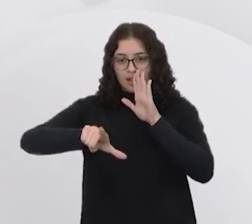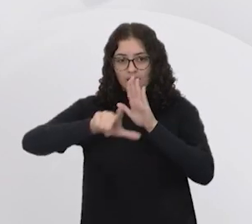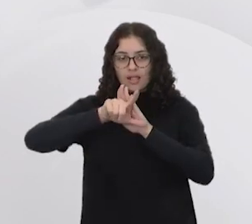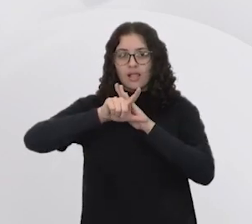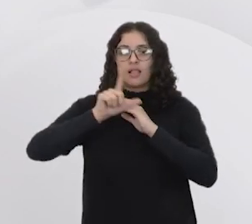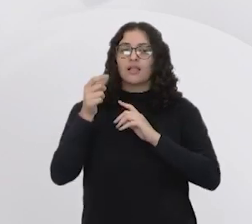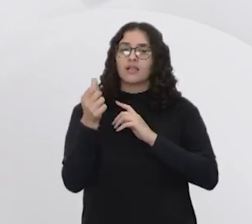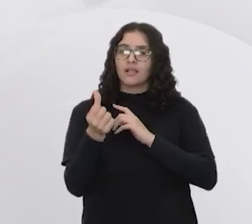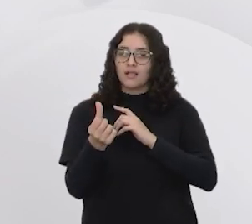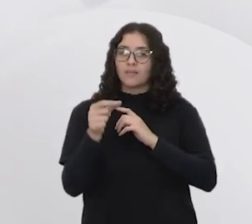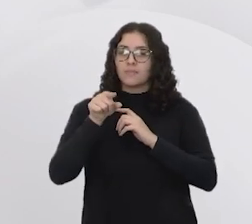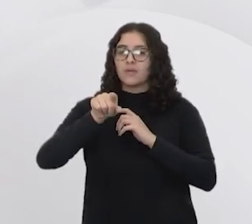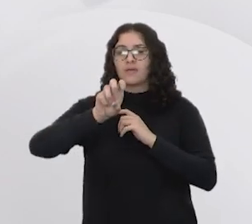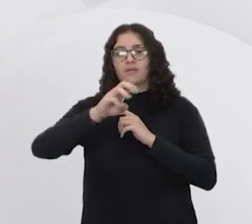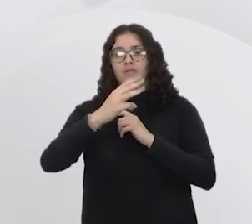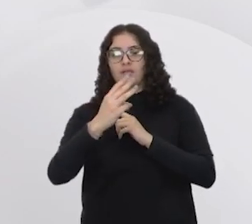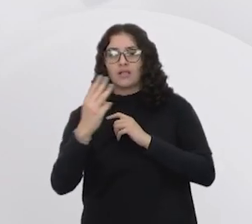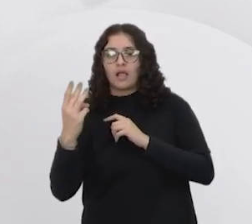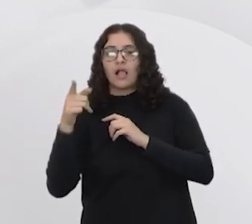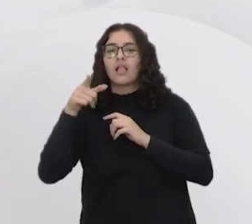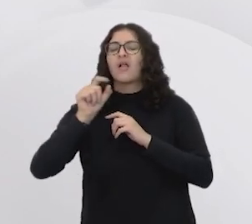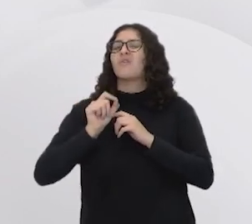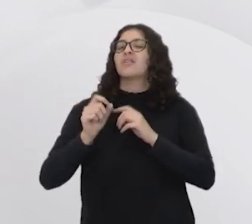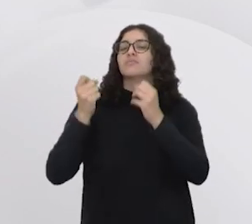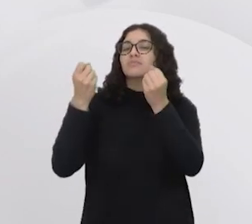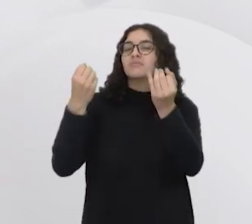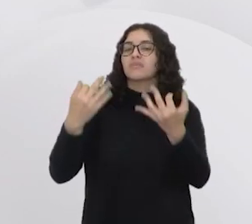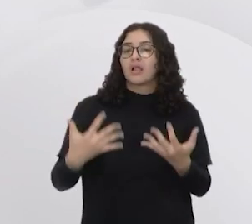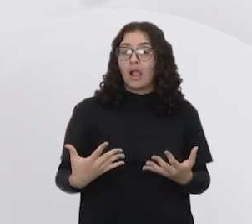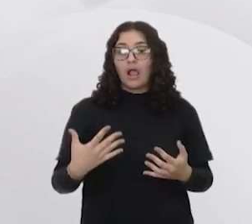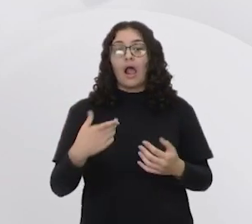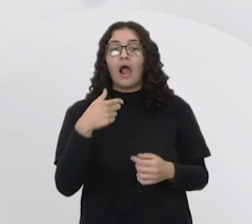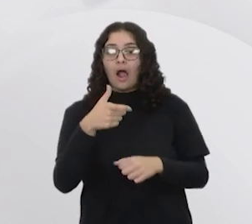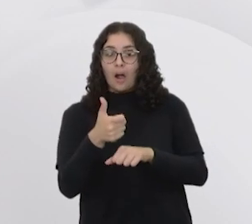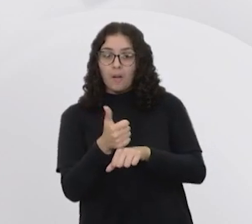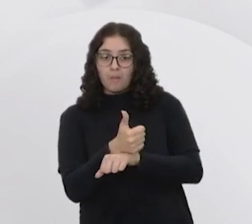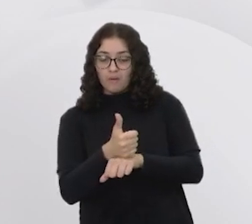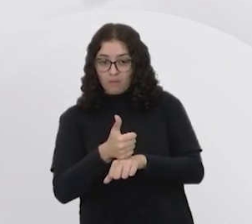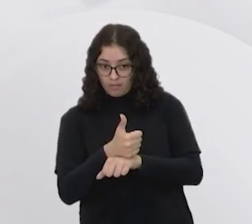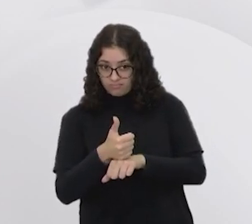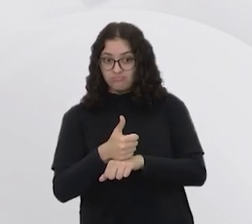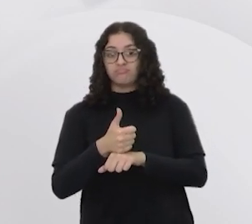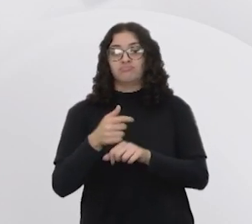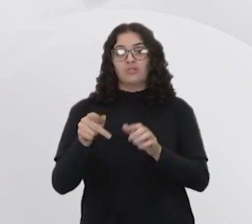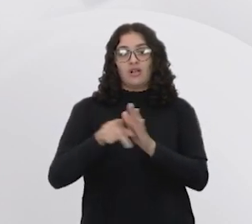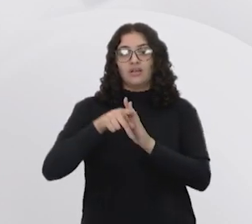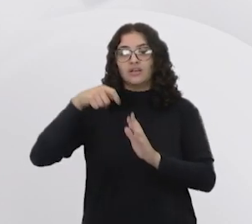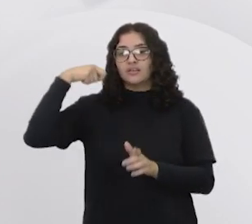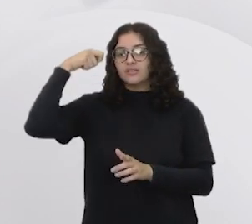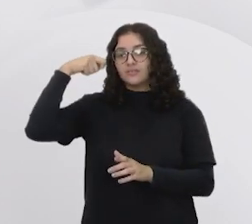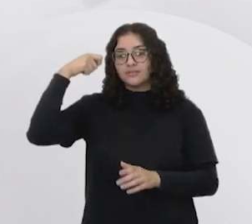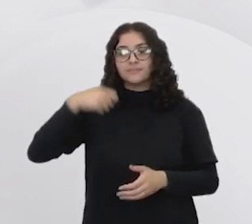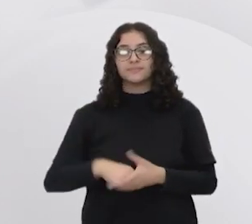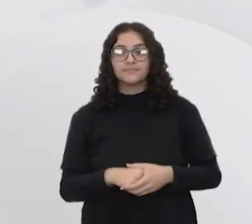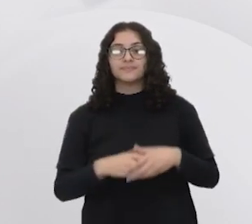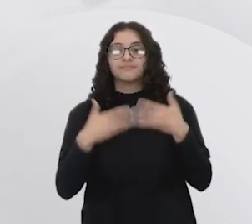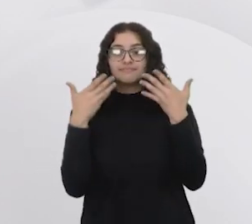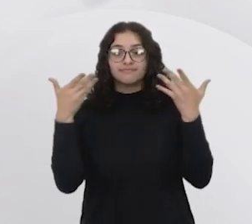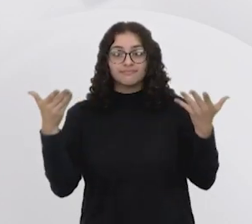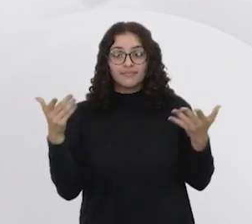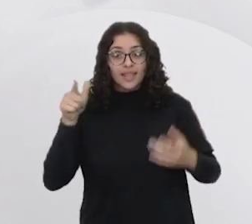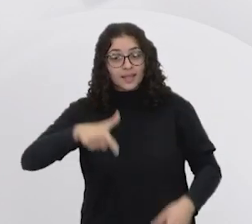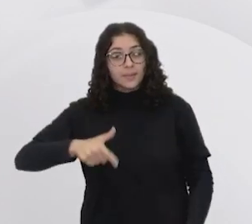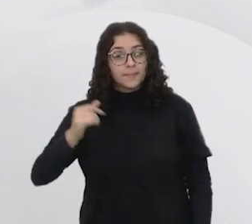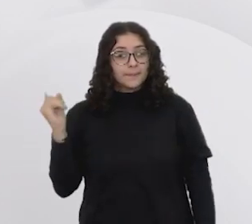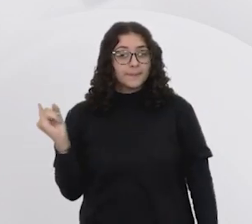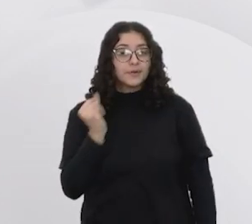6.533, que regulamenta a profissão de ator. Então, isso aqui é bastante